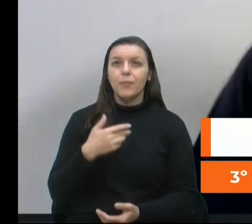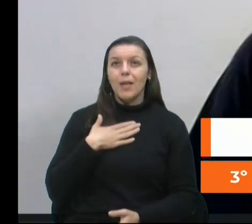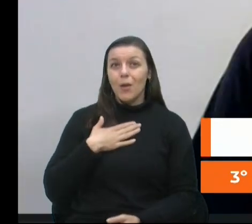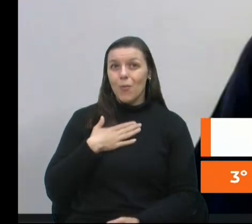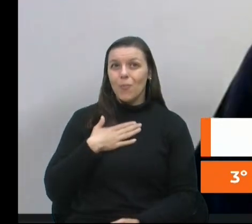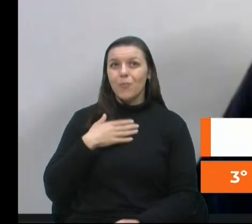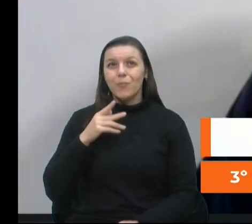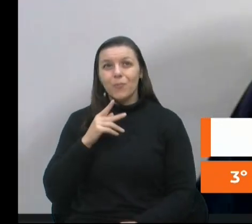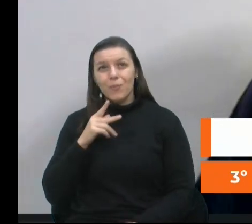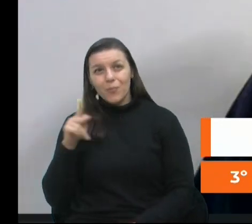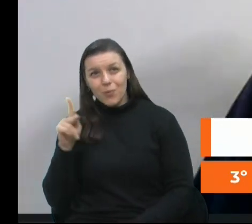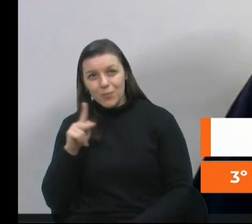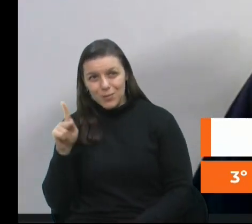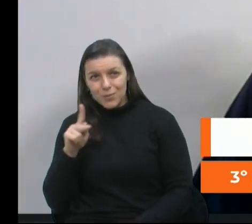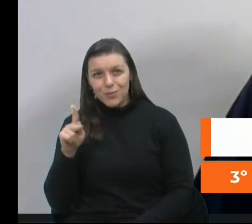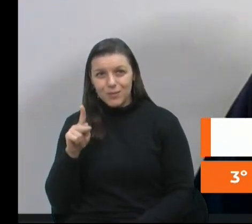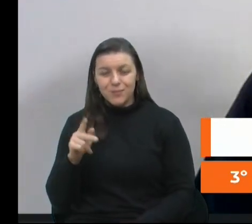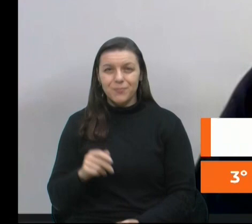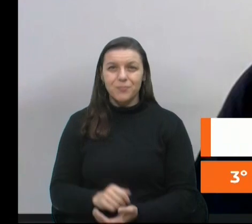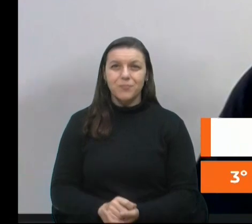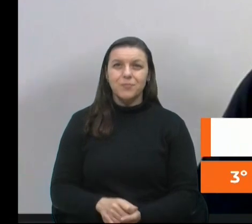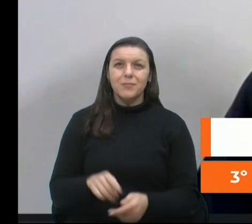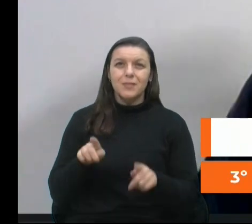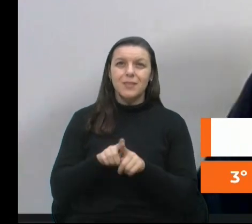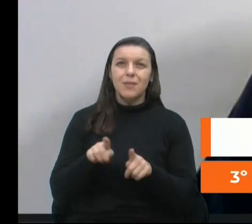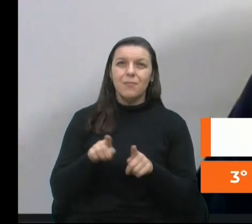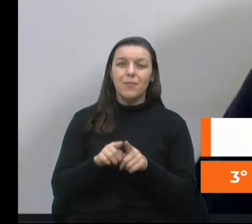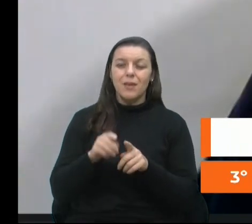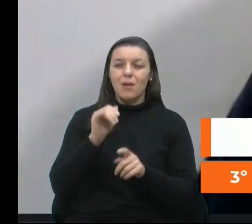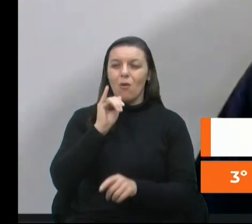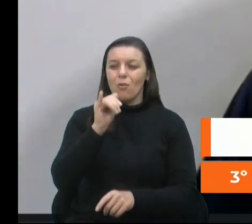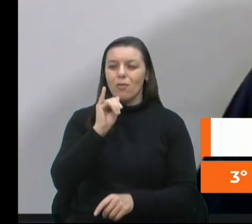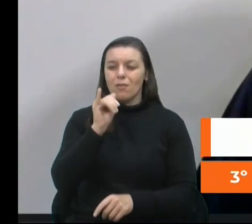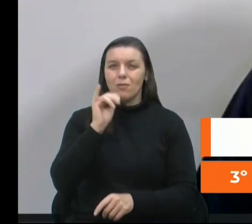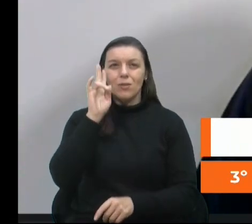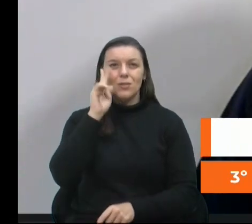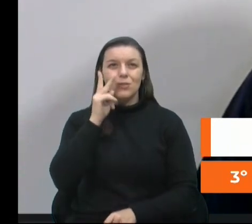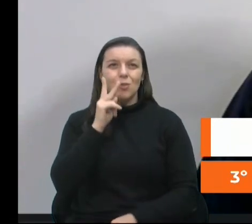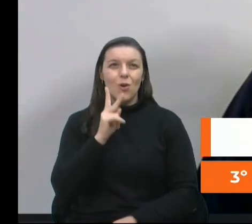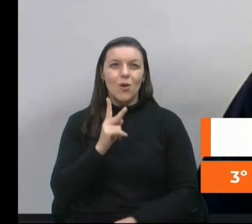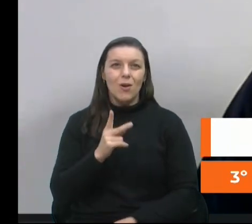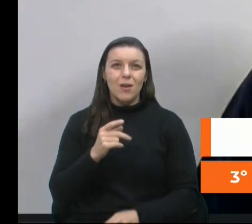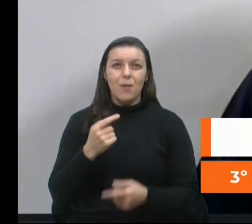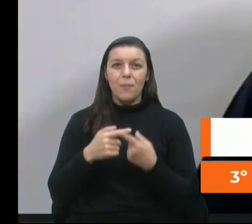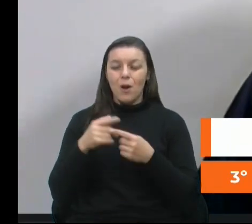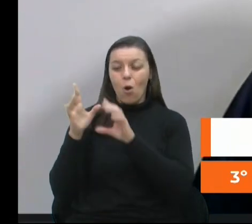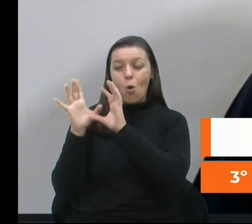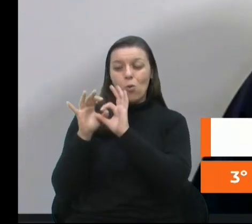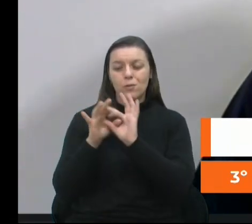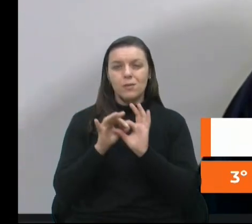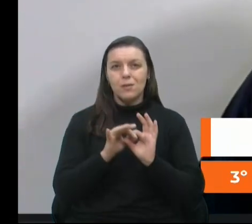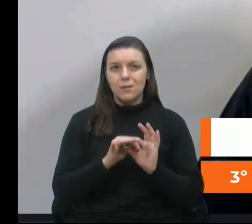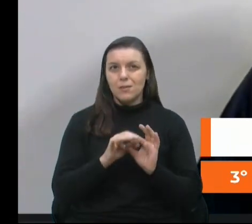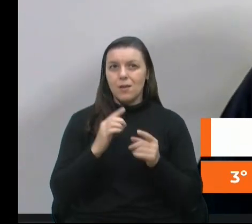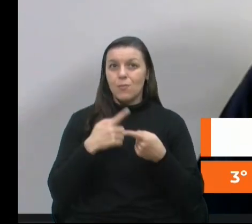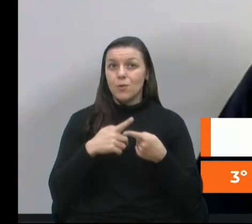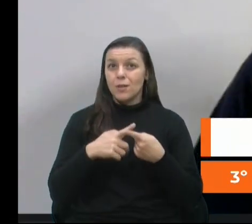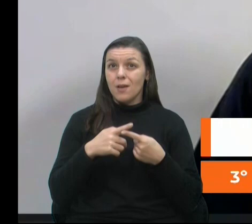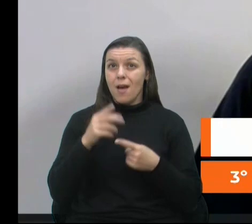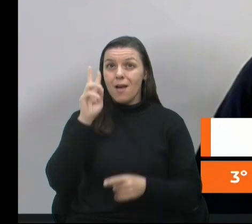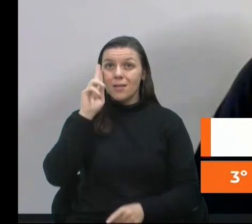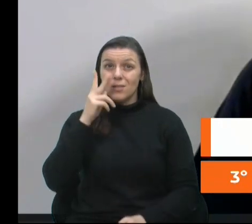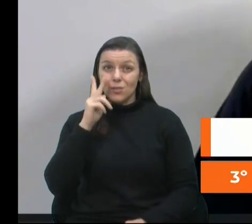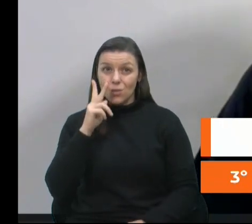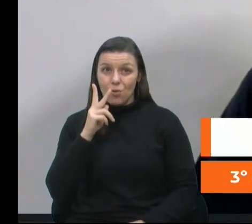professor, eu digo também que eu sou um contador de histórias, eu gosto de contextualizar para que a